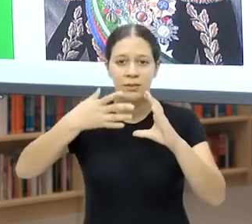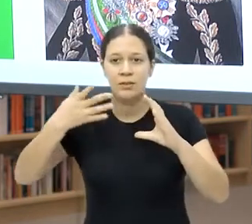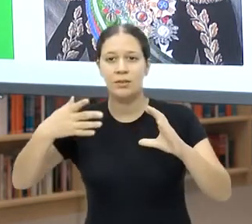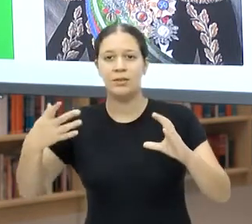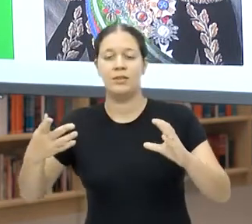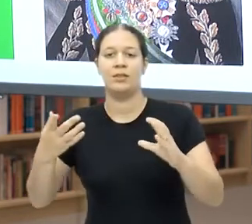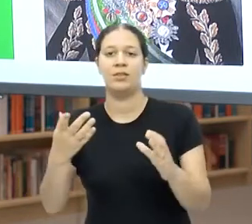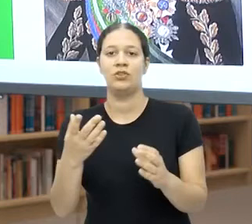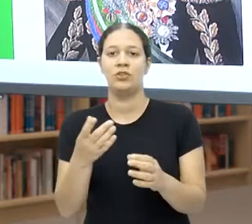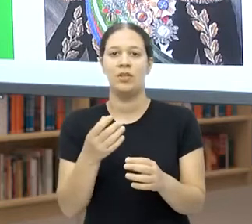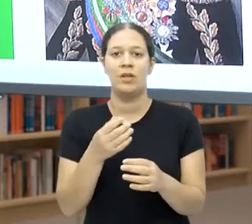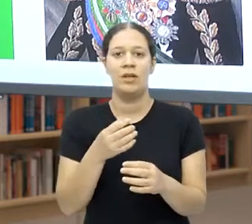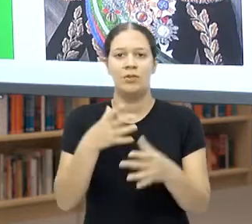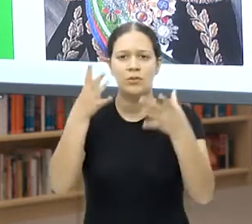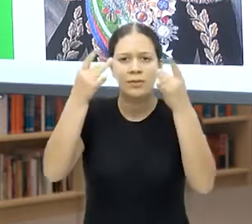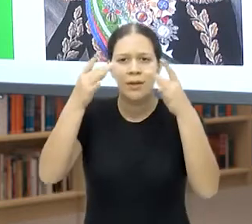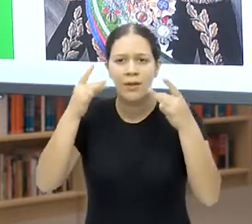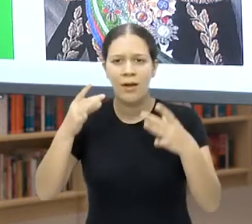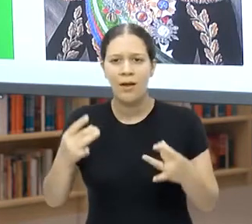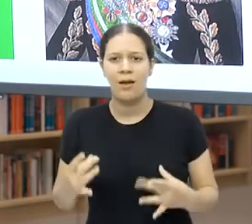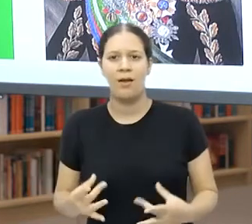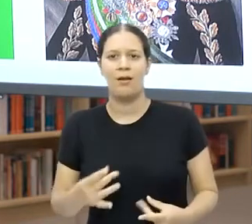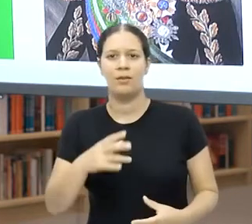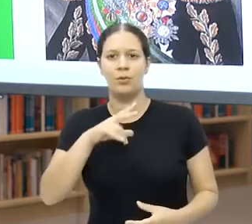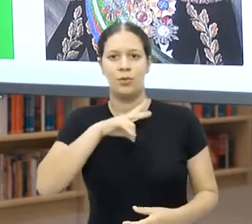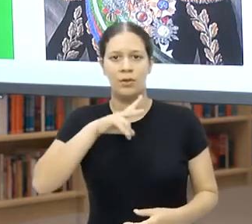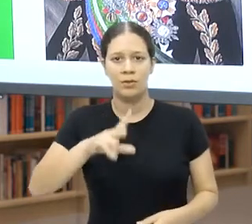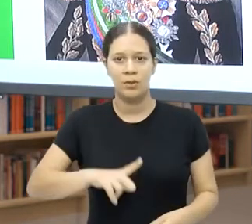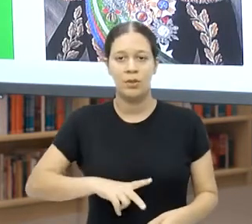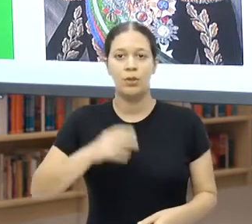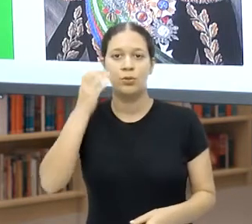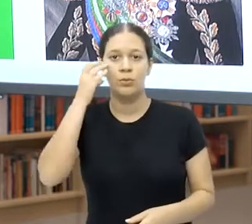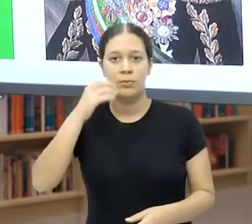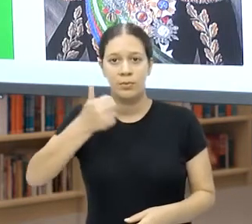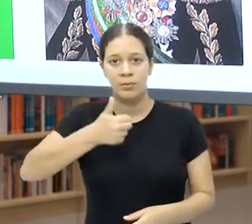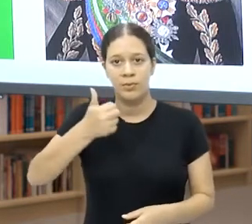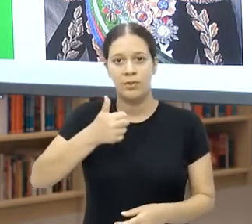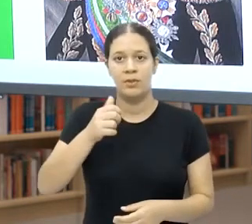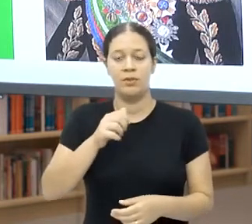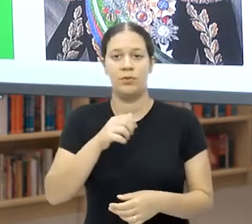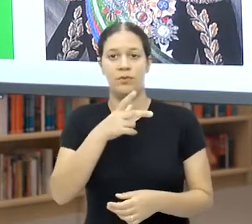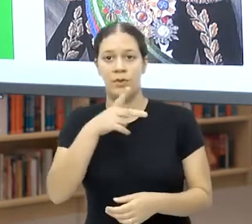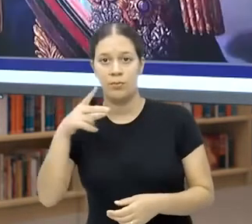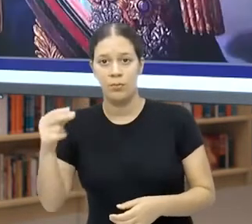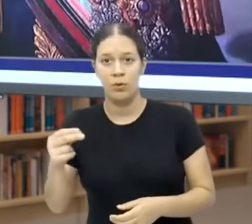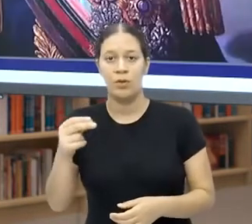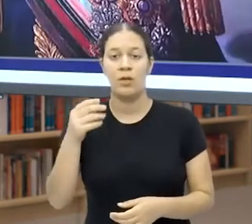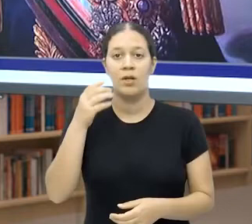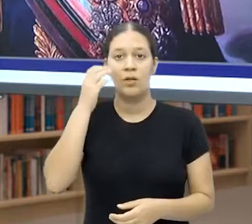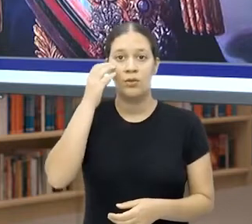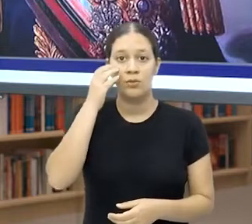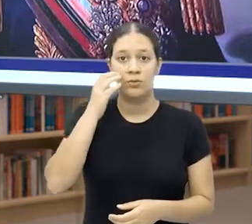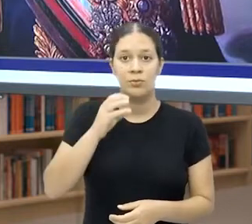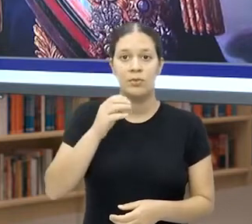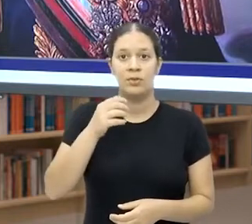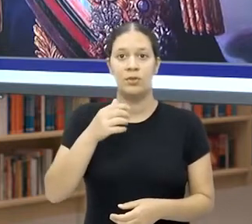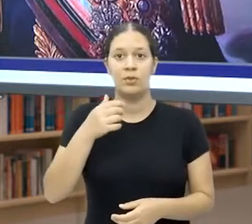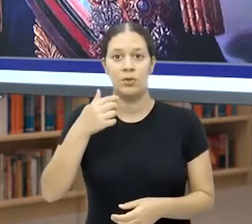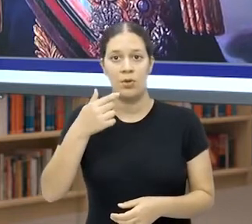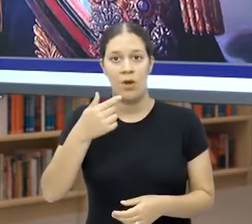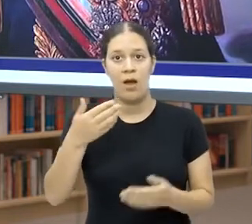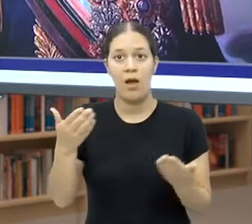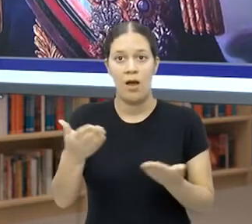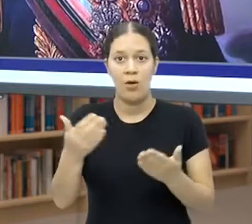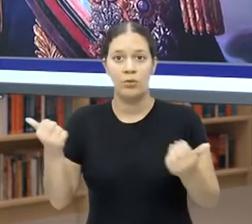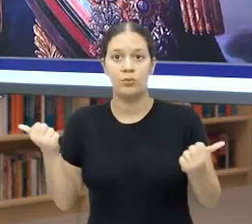características, tá bom? De Portugal. Dom Pedro I sai, vai para Portugal e deixa quem? O seu filho, Pedro